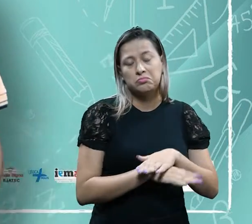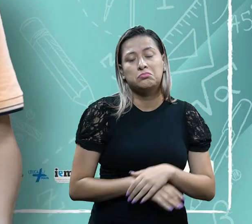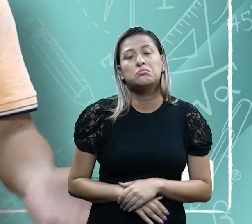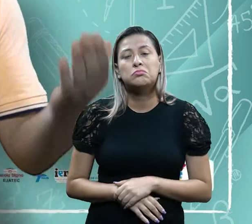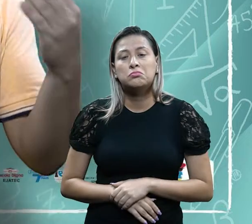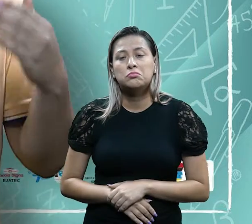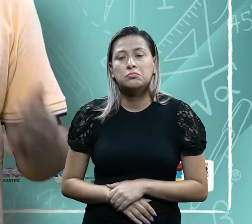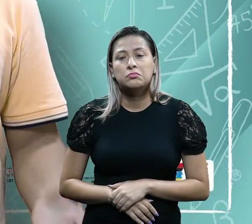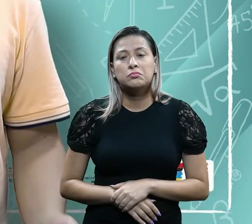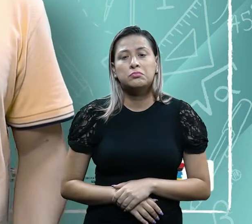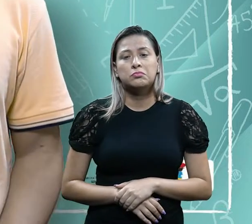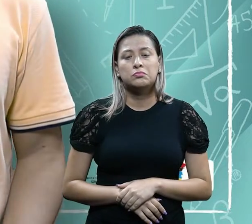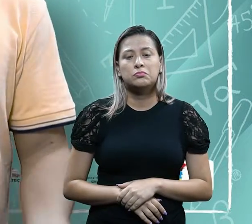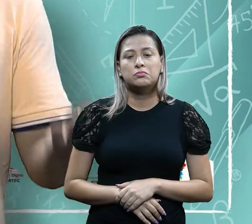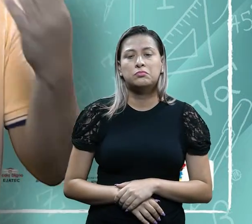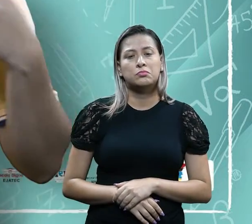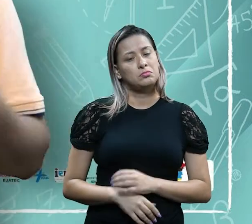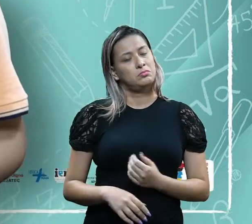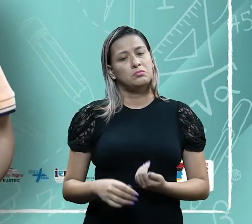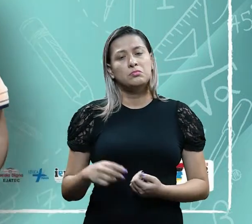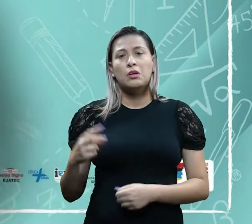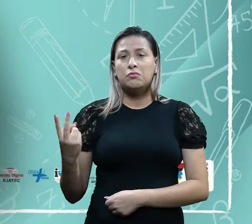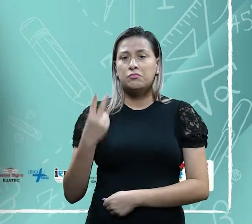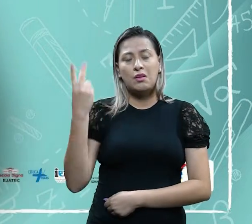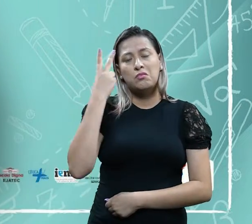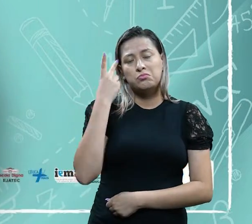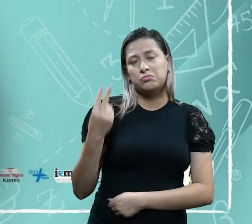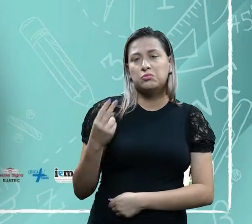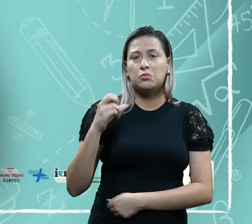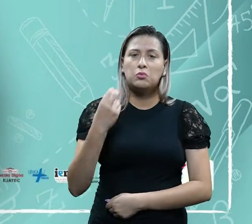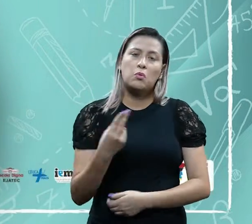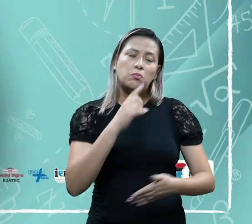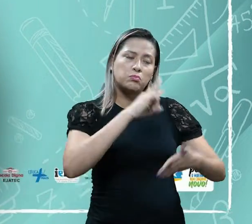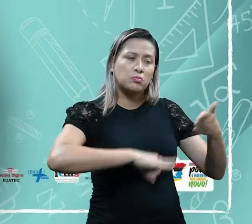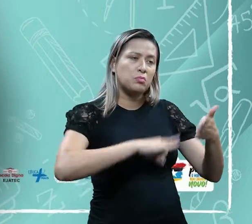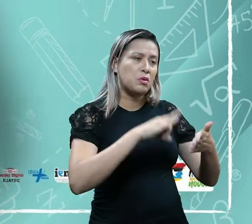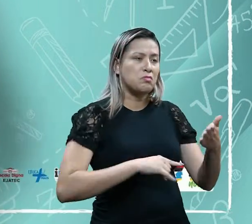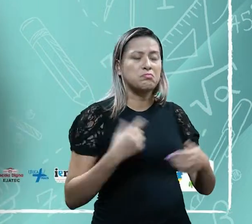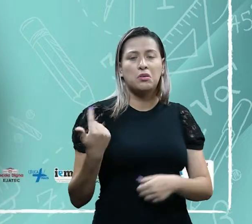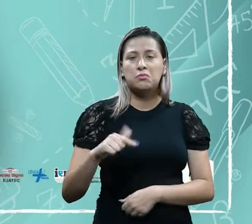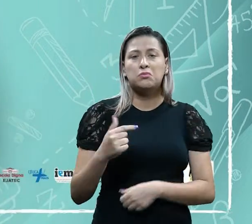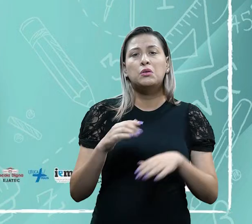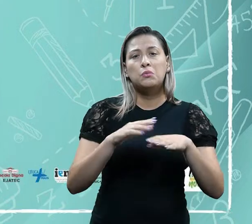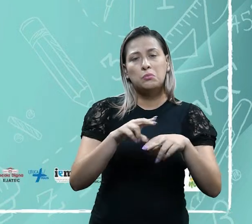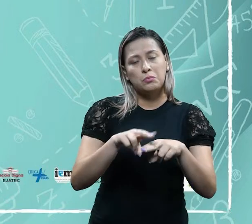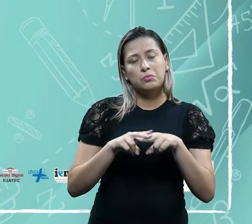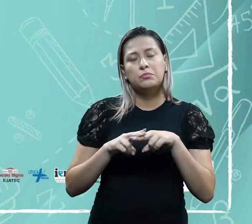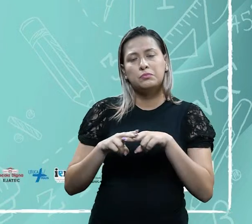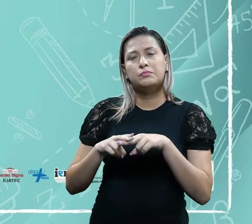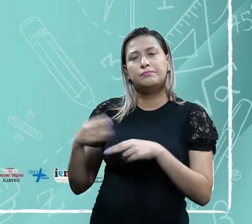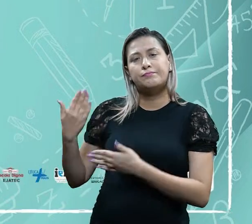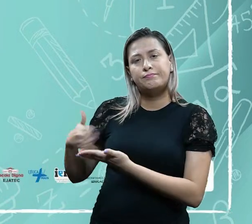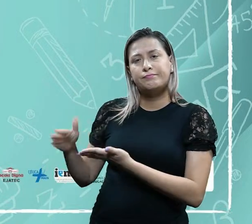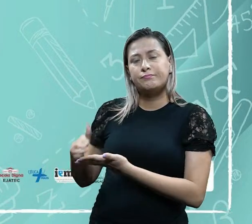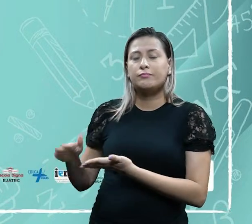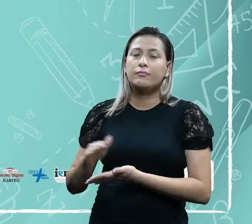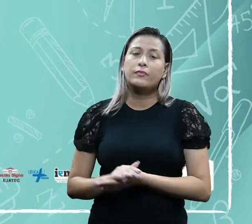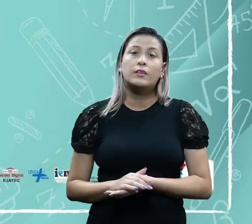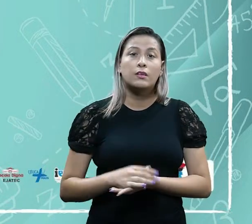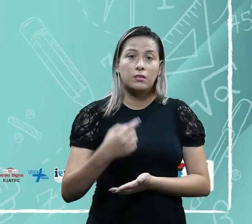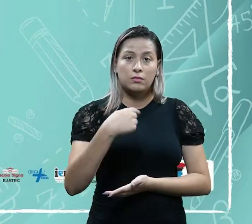consulta, que ele não tem um valor histórico, que ele não tem um valor documental. Então, de fato, eu vou precisar de uma técnica